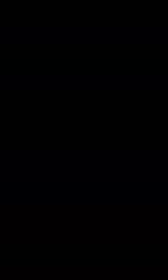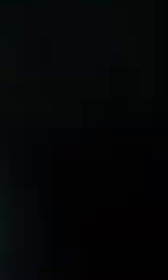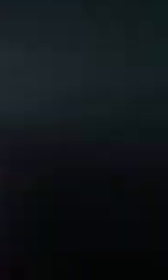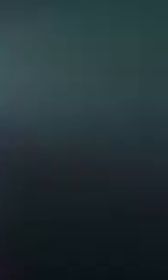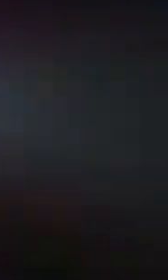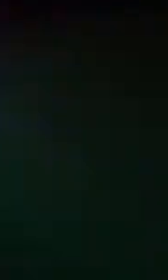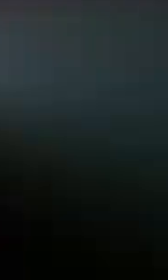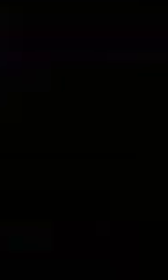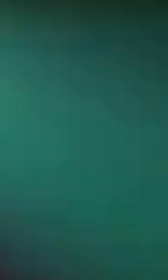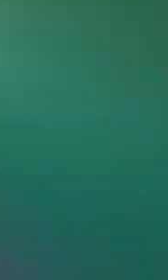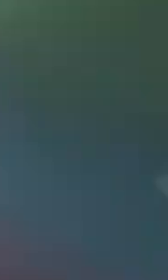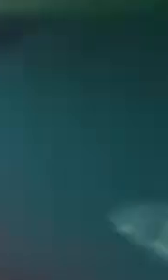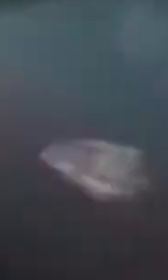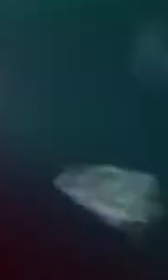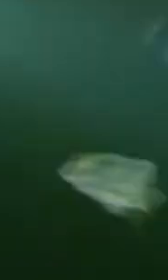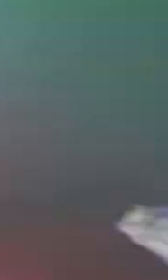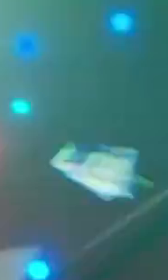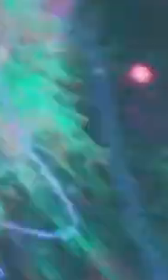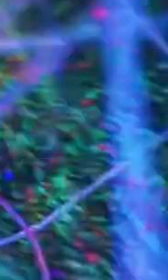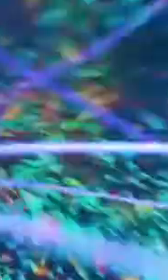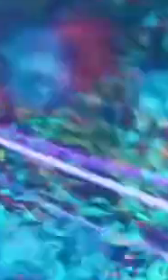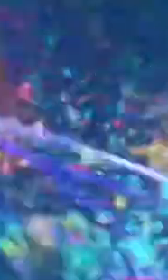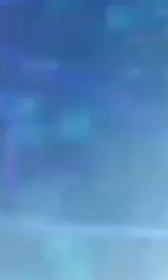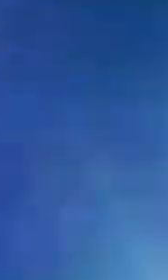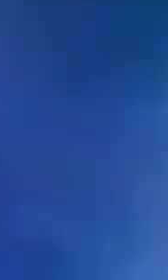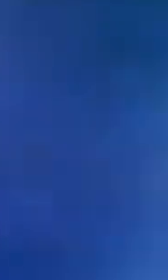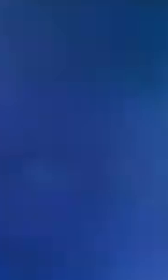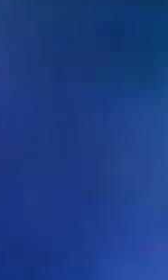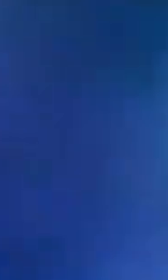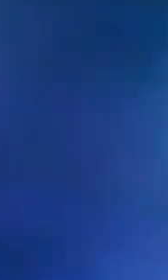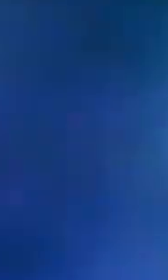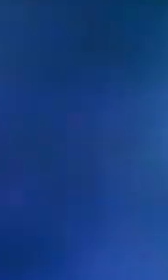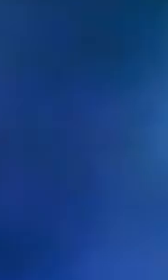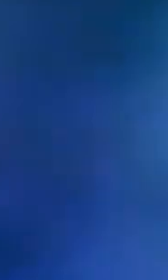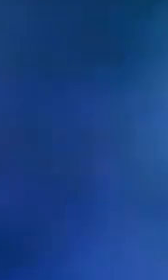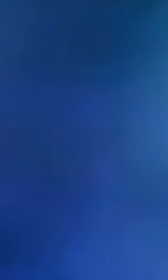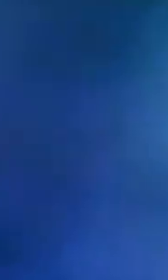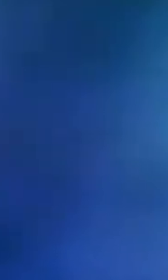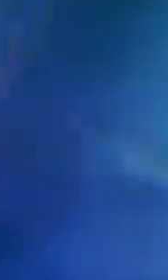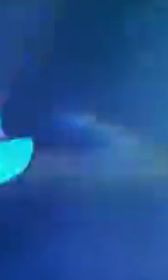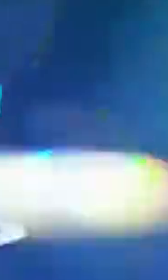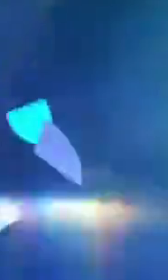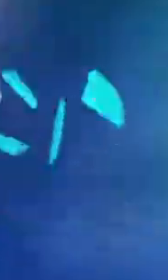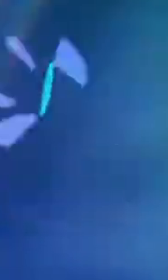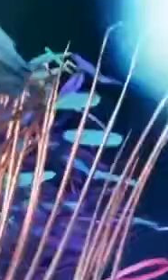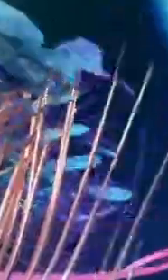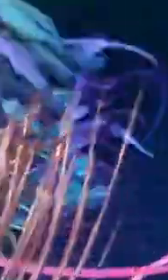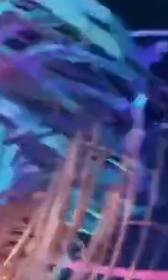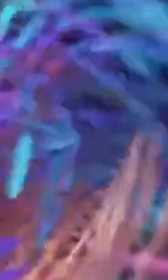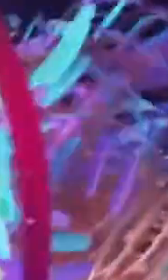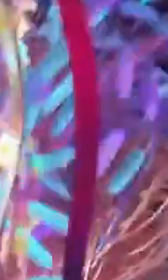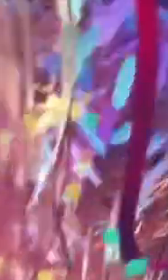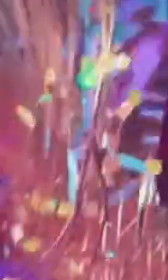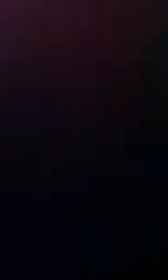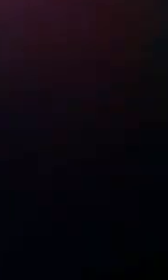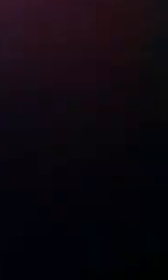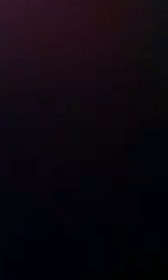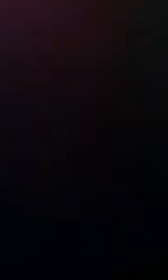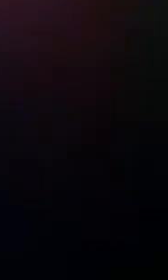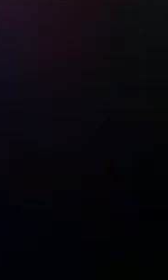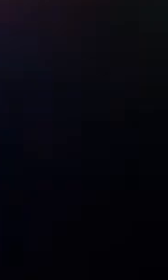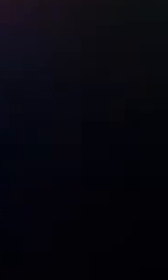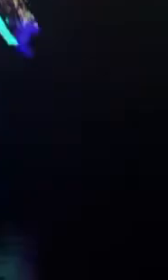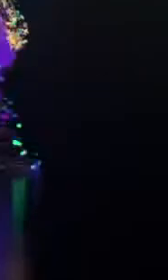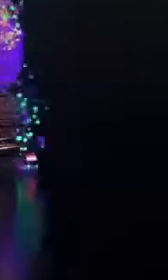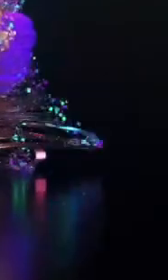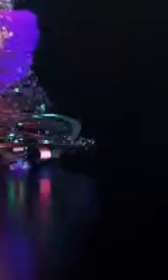mais forte. Sou toda forma de luta. Sou luz, sou plural. Sou a cultura da diversidade, sempre